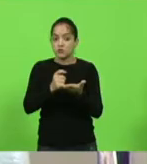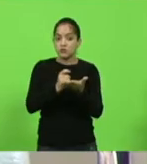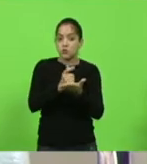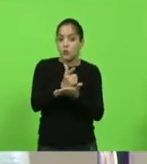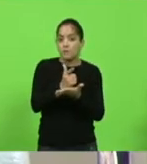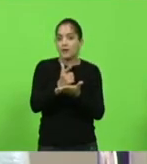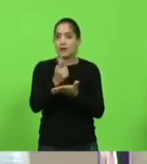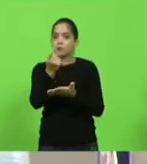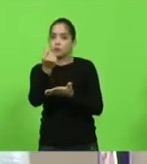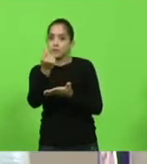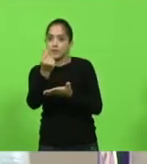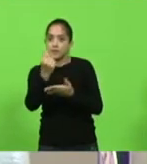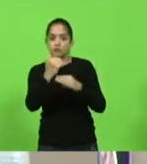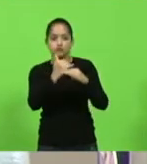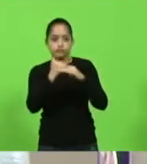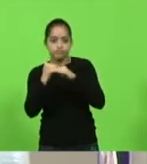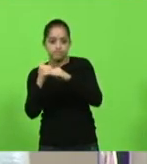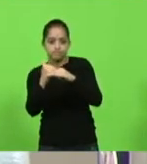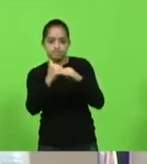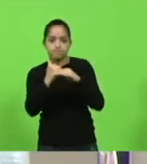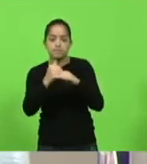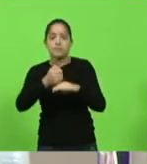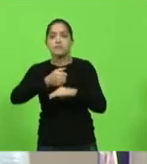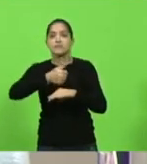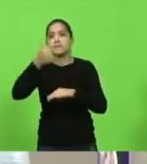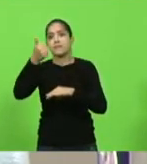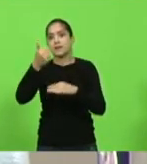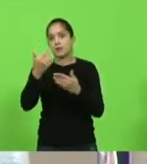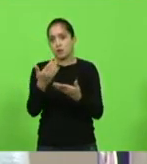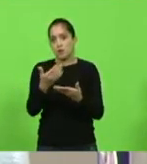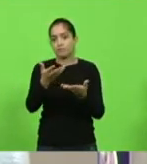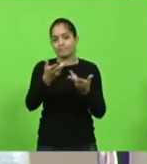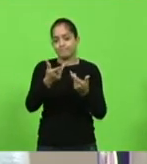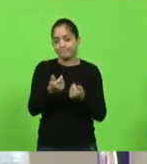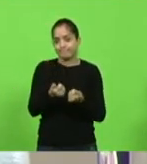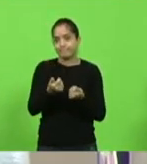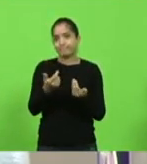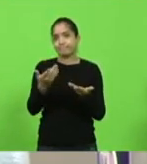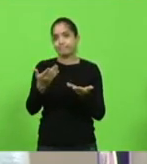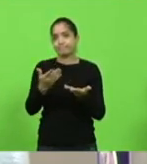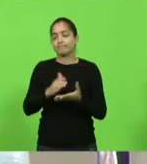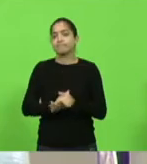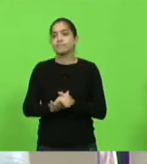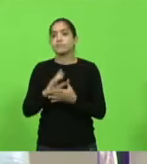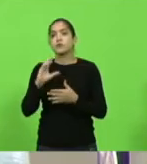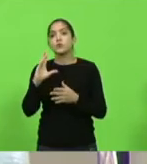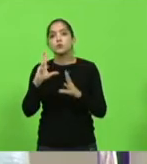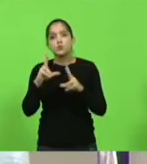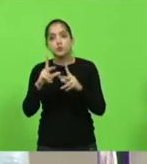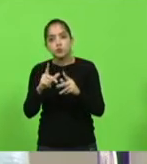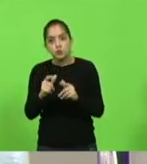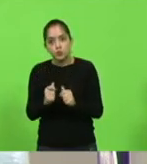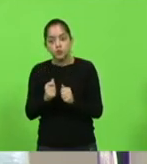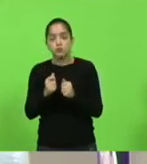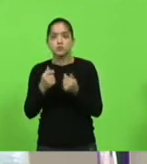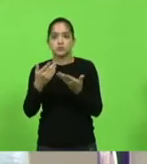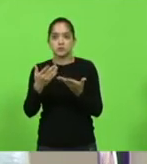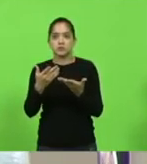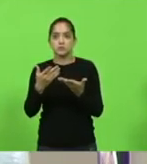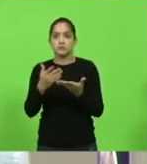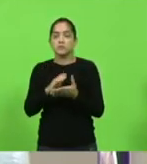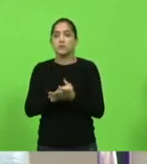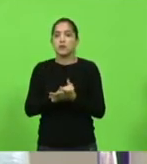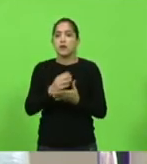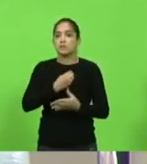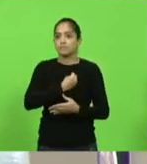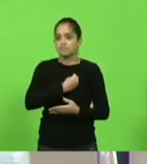preço tende a ser bem melhor e produto de muito mais qualidade então todos nós ganhamos com isso que ela agradecer aqui a presença